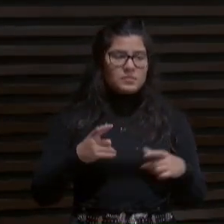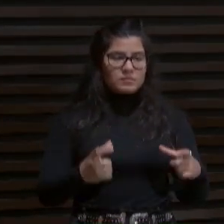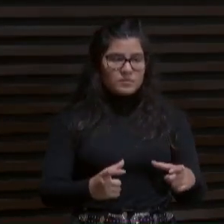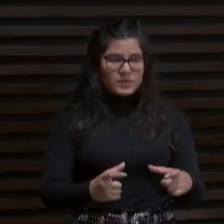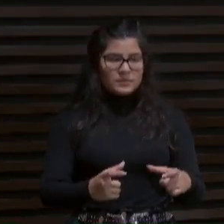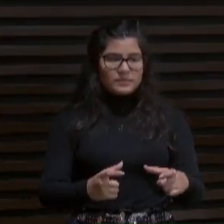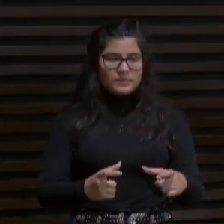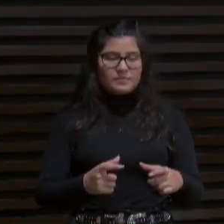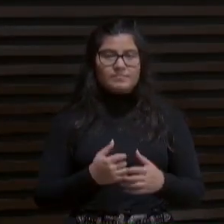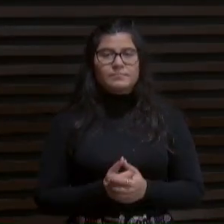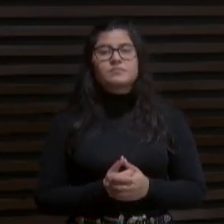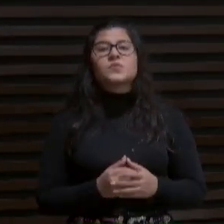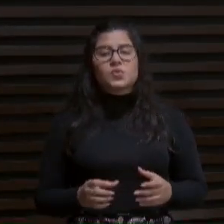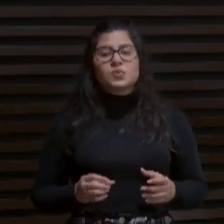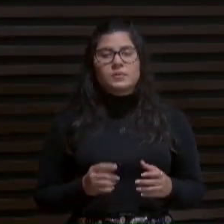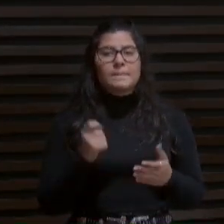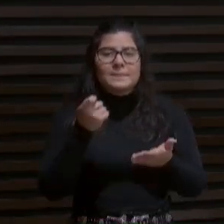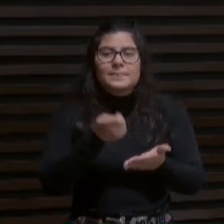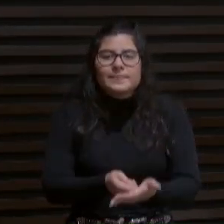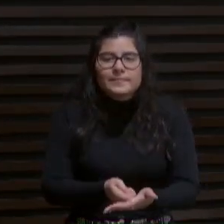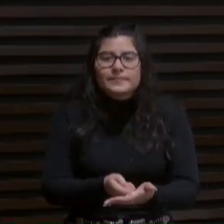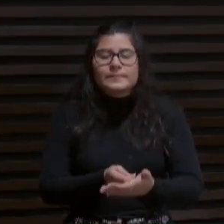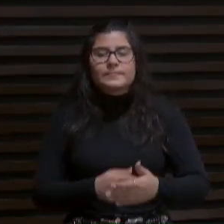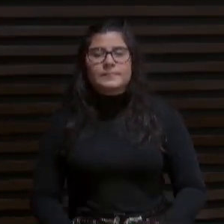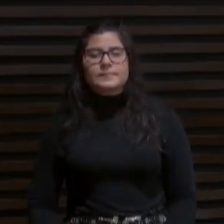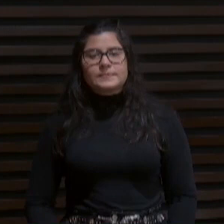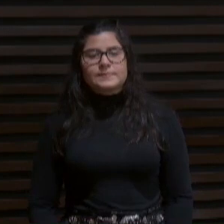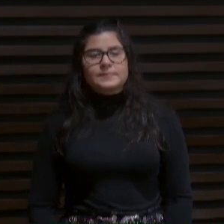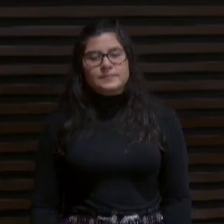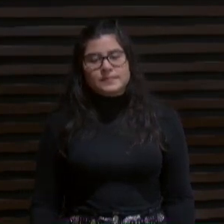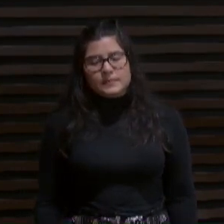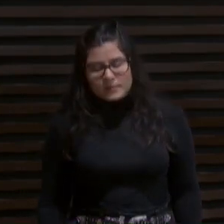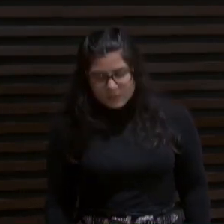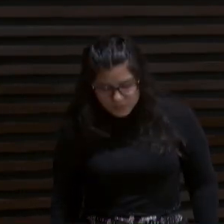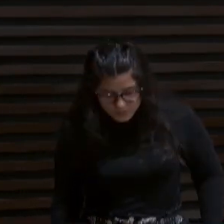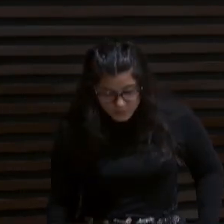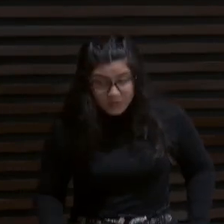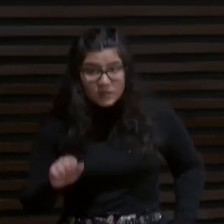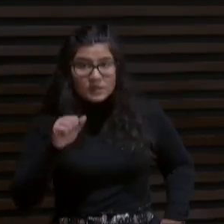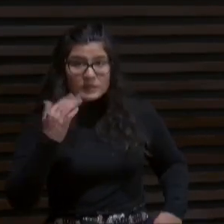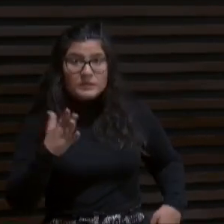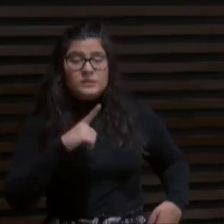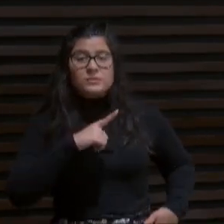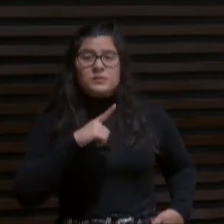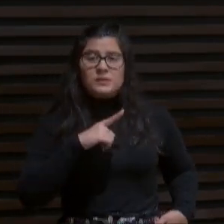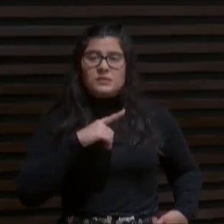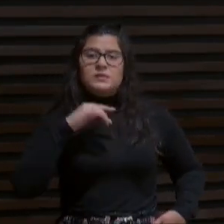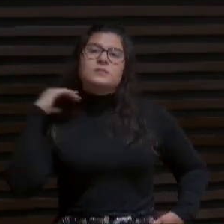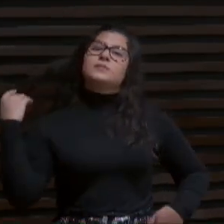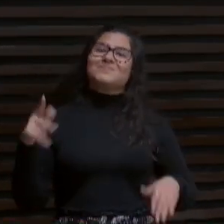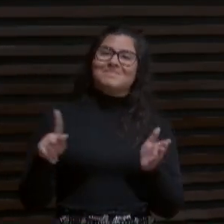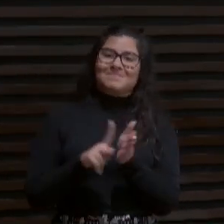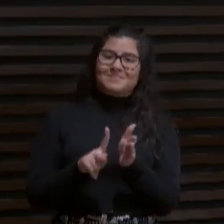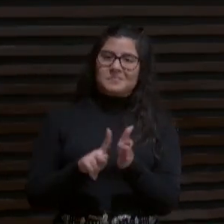quer? Então está aqui na tua mão. E aí o suspense chega ao fim. E, finalmente, ele tem a posse